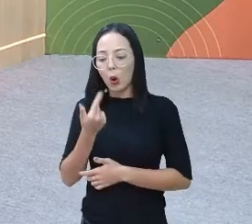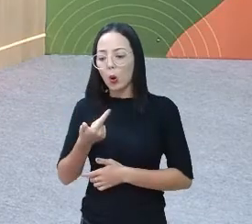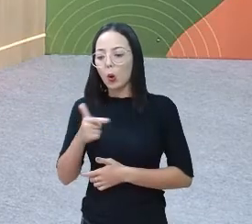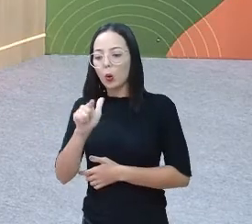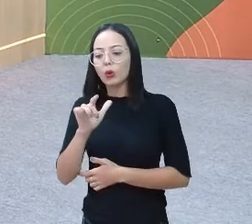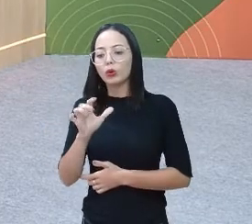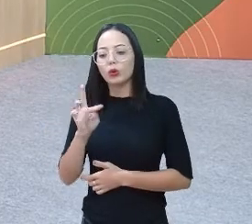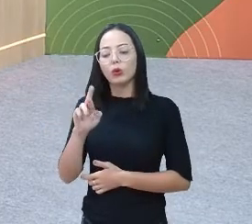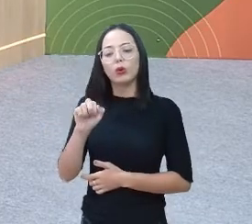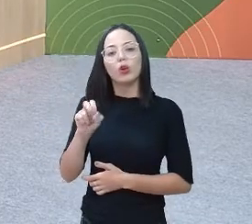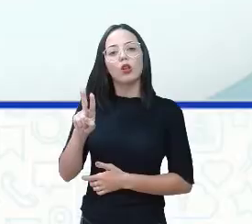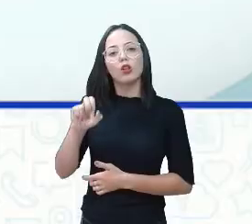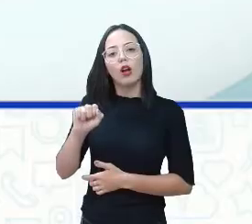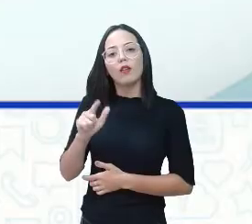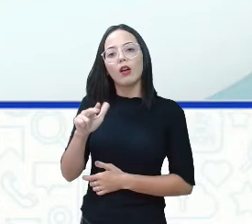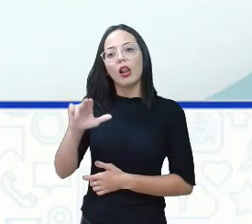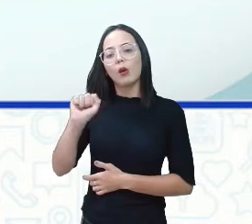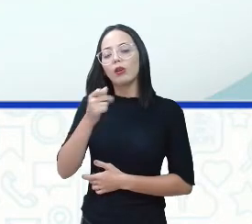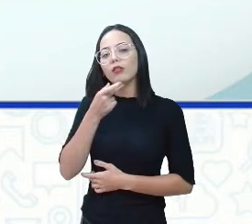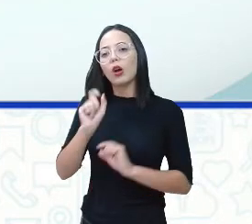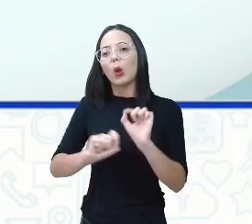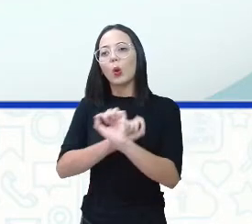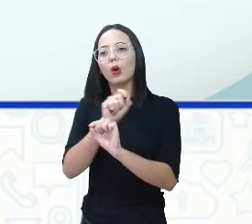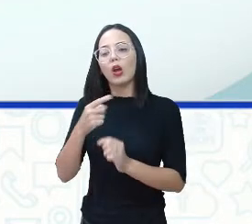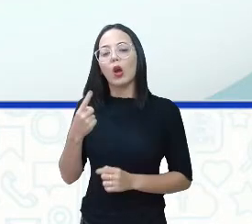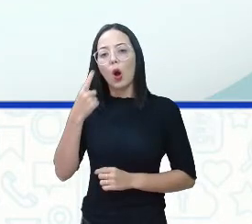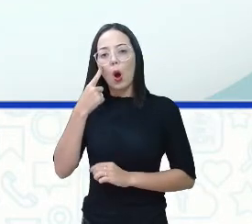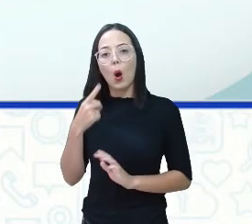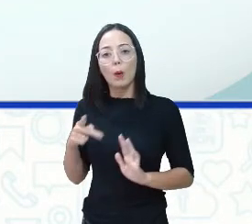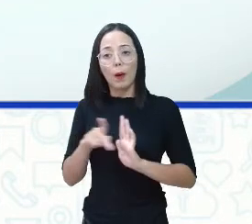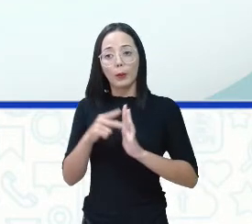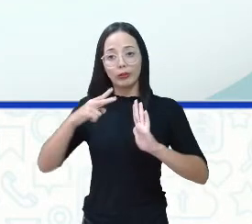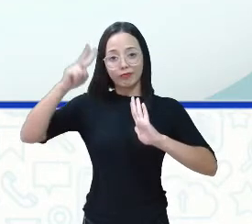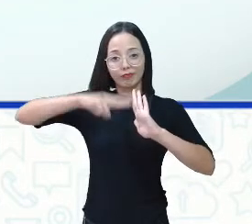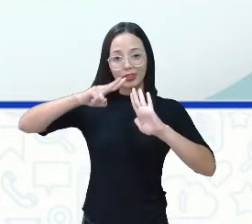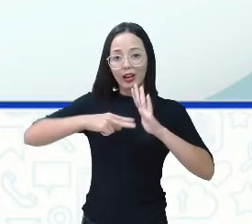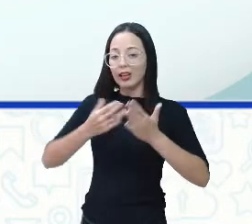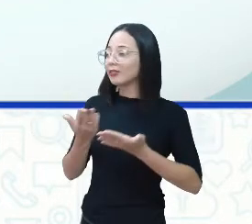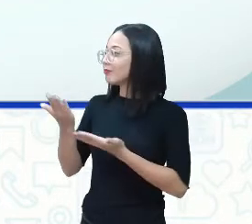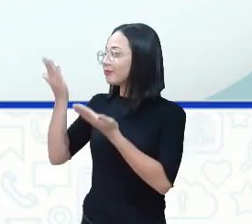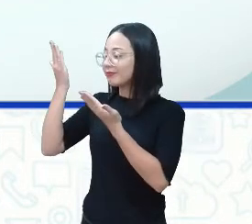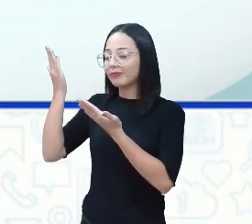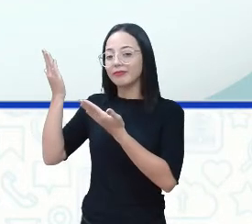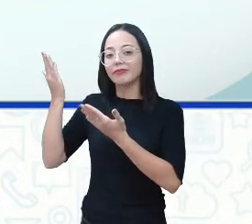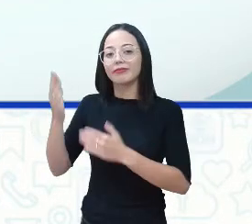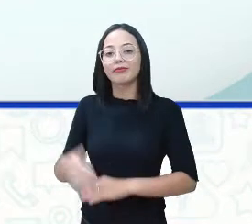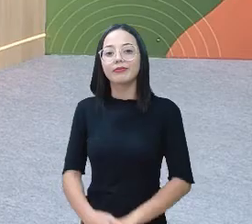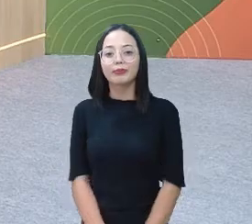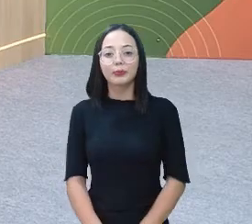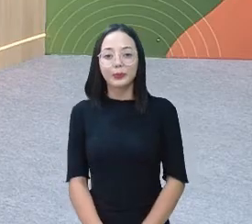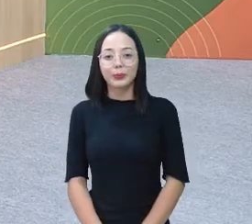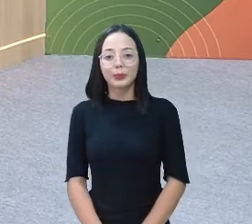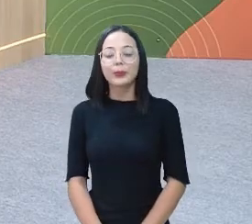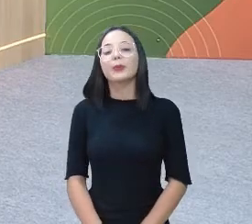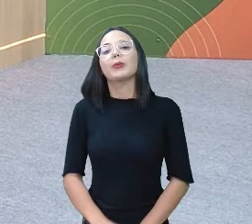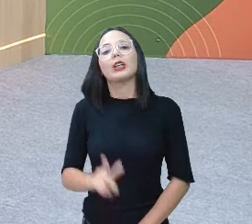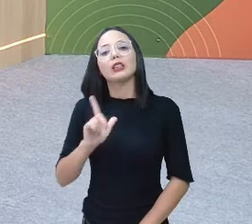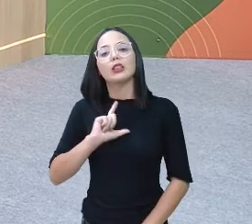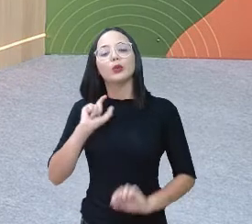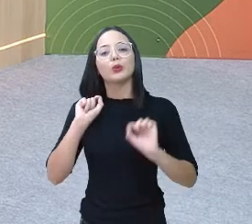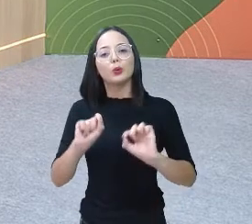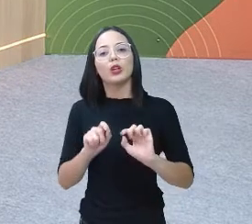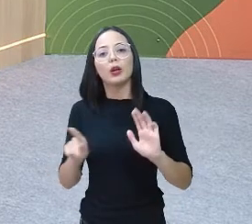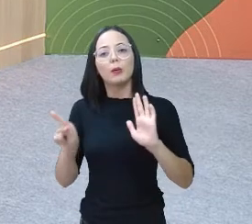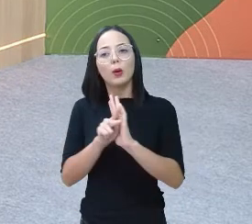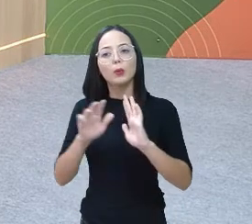trava-língua, que diz assim: o sabiá não sabia que o sábio sabia que o sabiá não sabia assobiar. Então, a gente tem aí a marcação